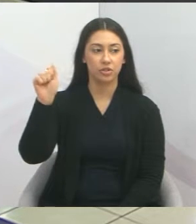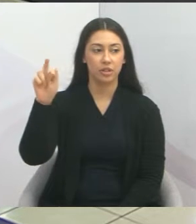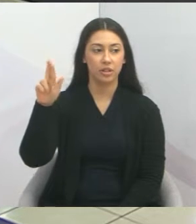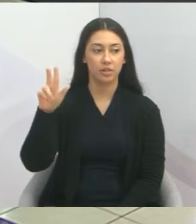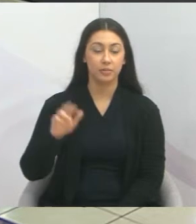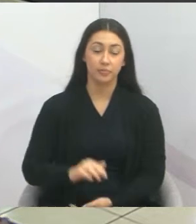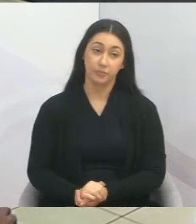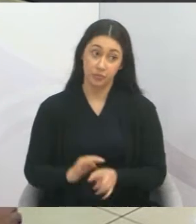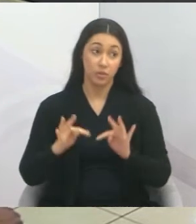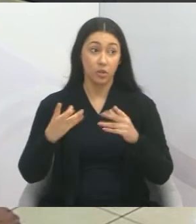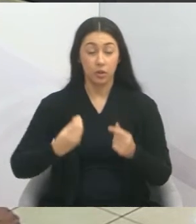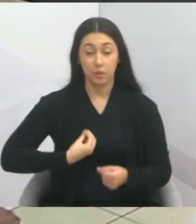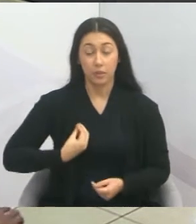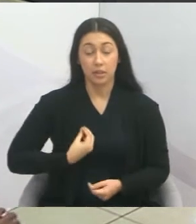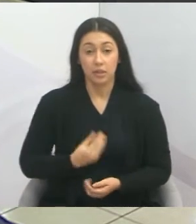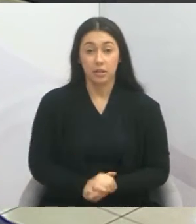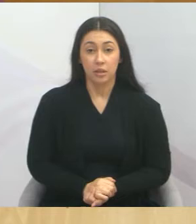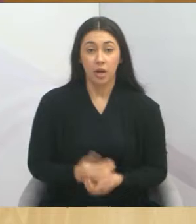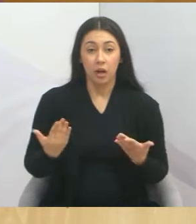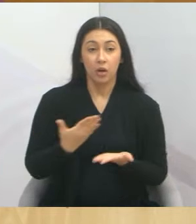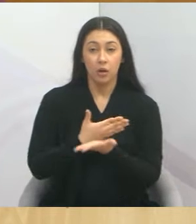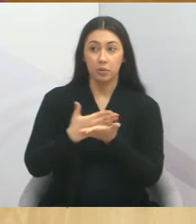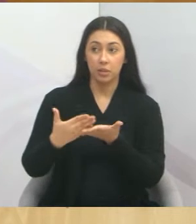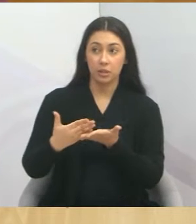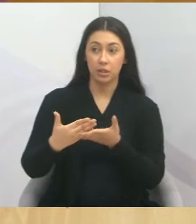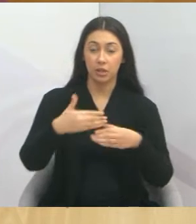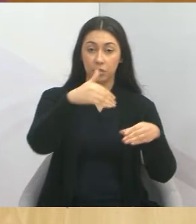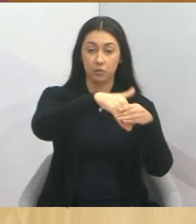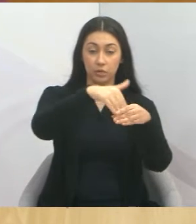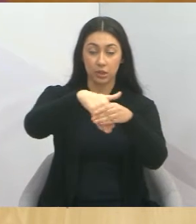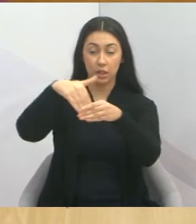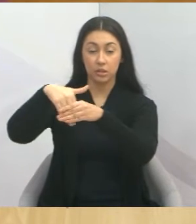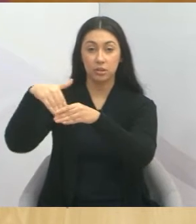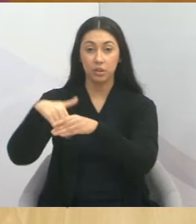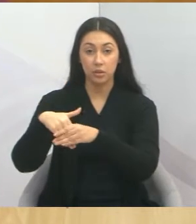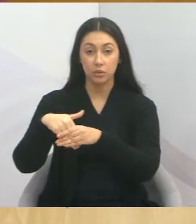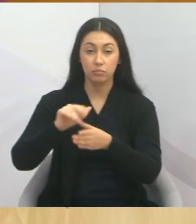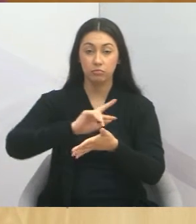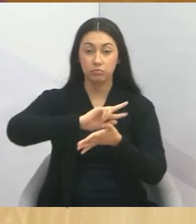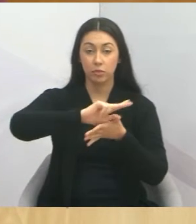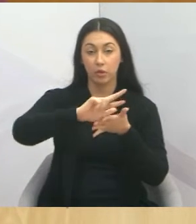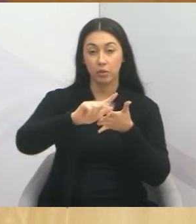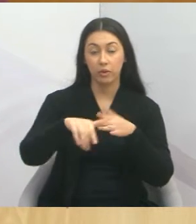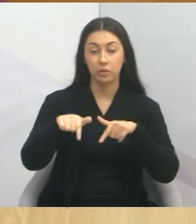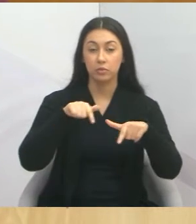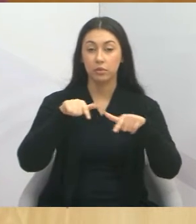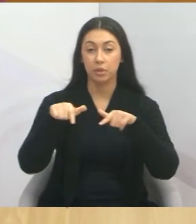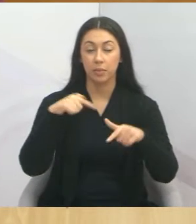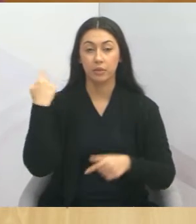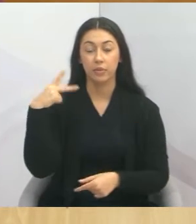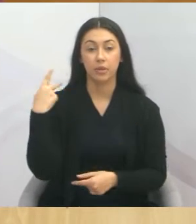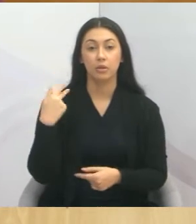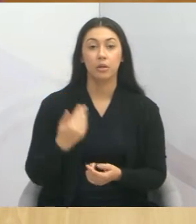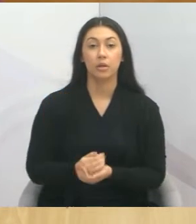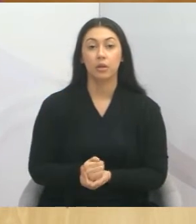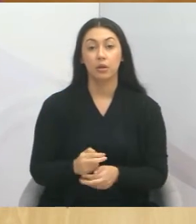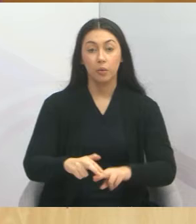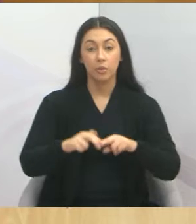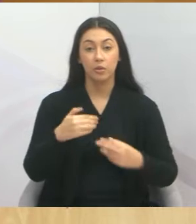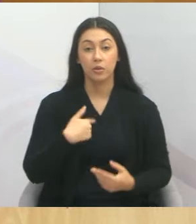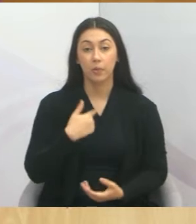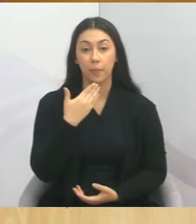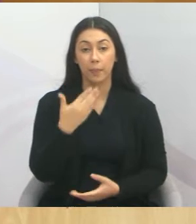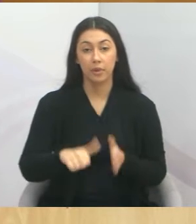nesse instante passaremos a faz a sessão ordinária que serão lidos e voltados conforme disciplinado o expediente dos vereadores então